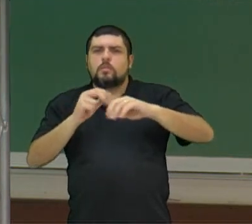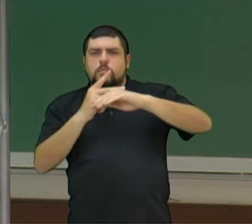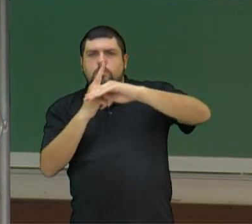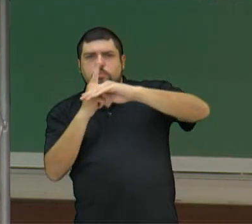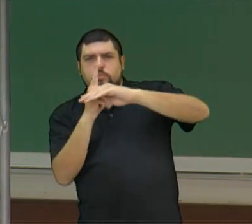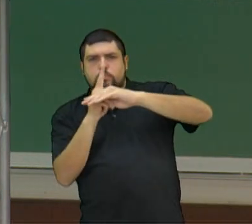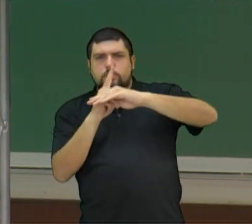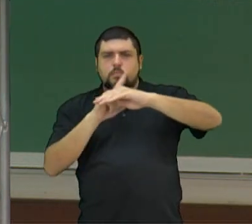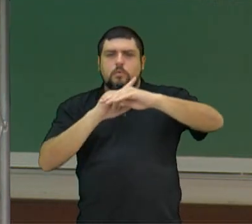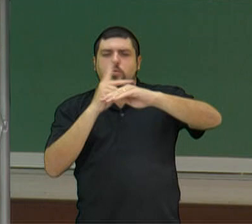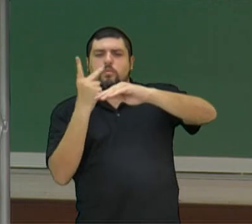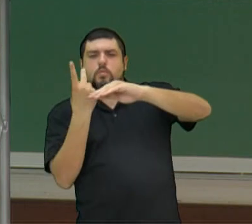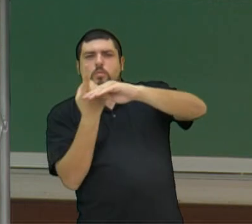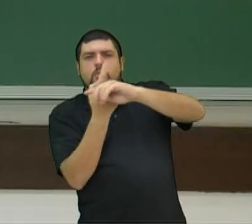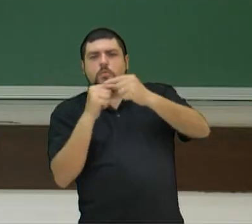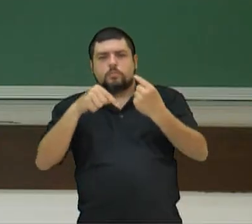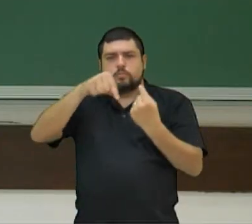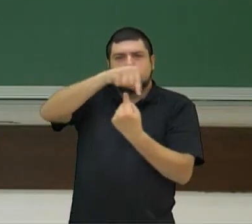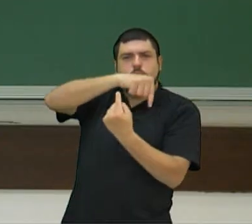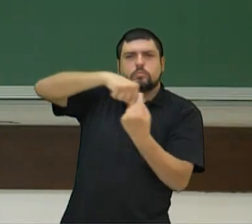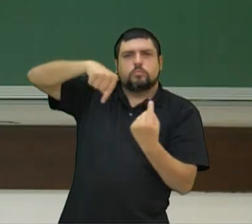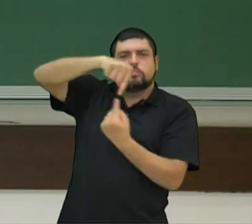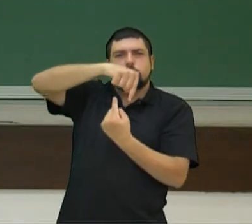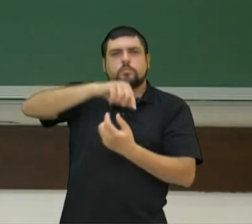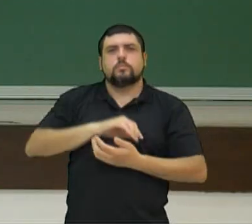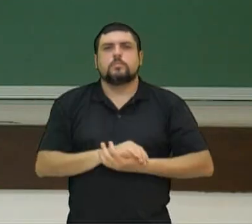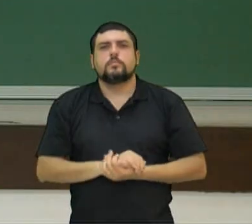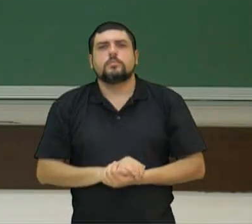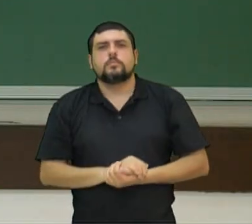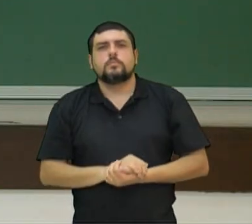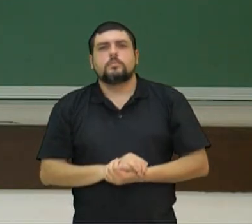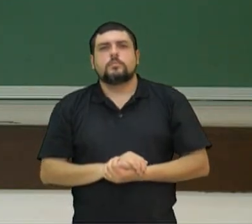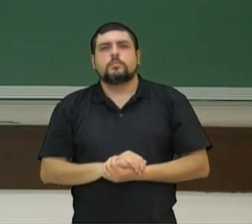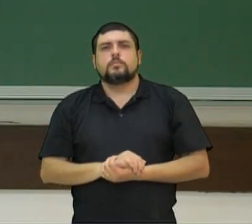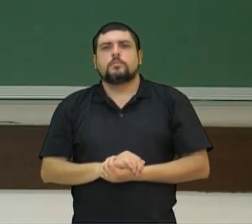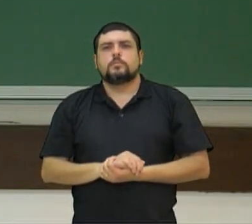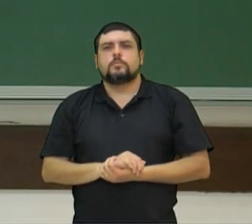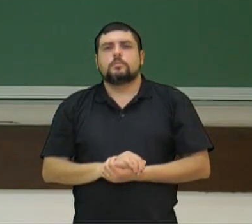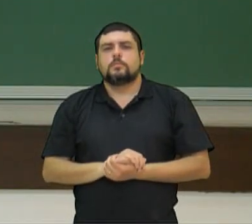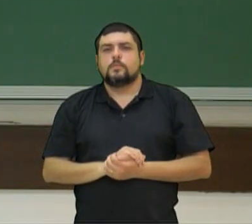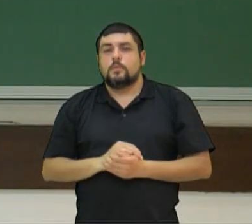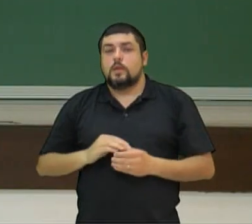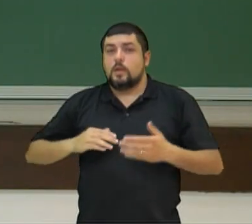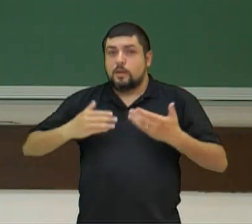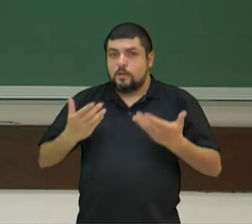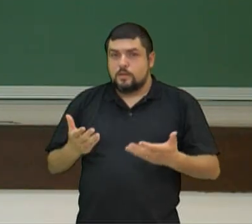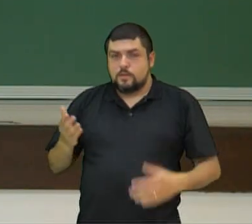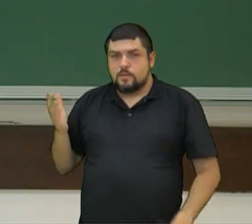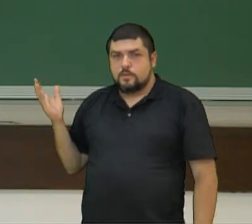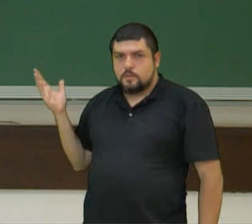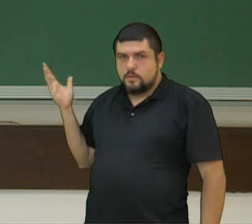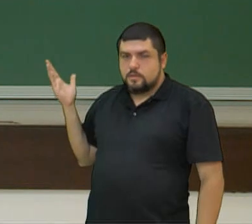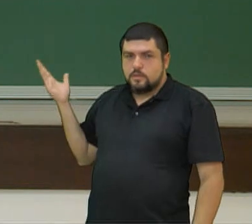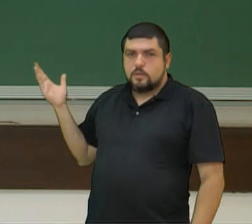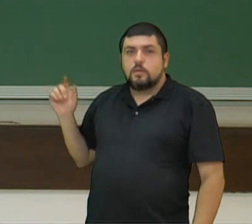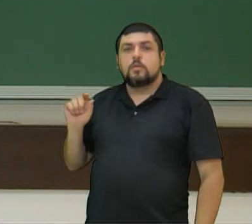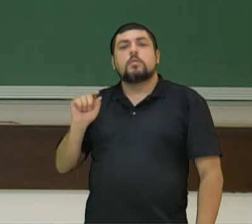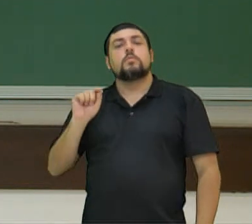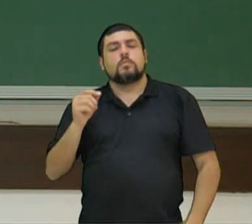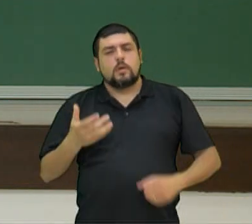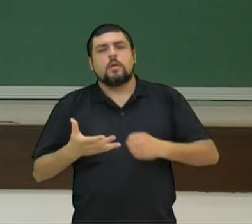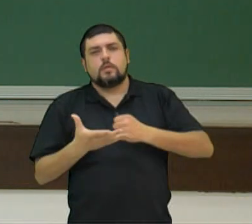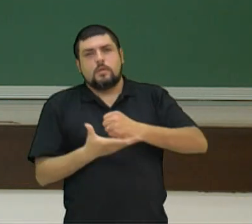alguns giros. Então, como eu falei para vocês, essas são posições bem básicas do